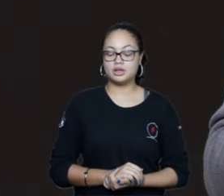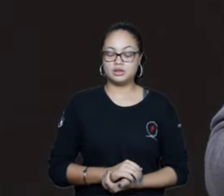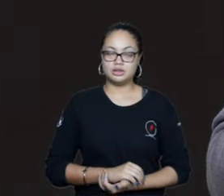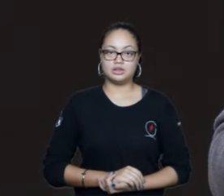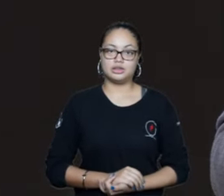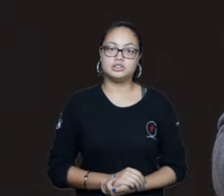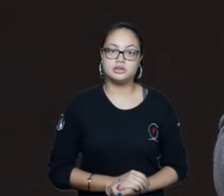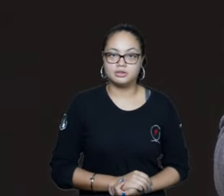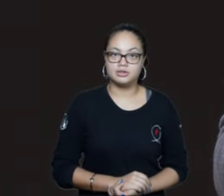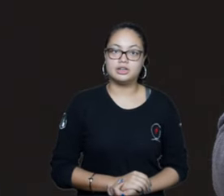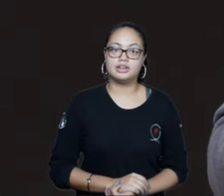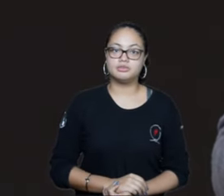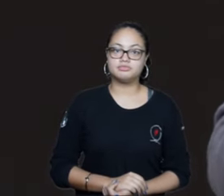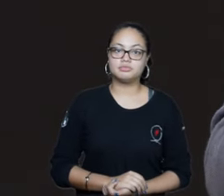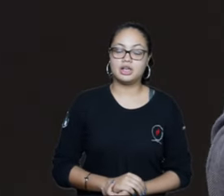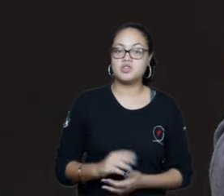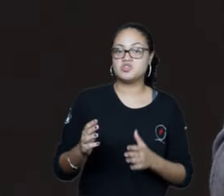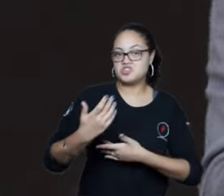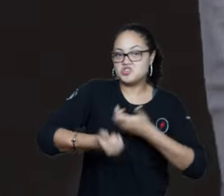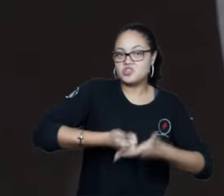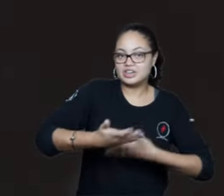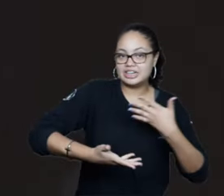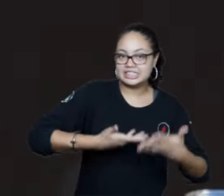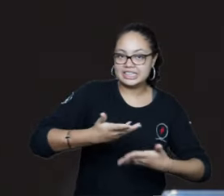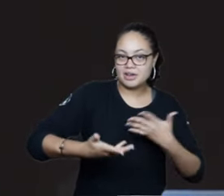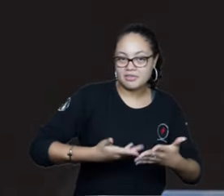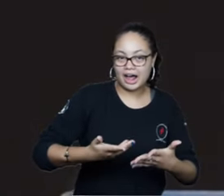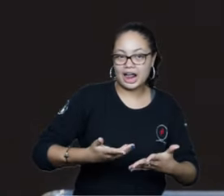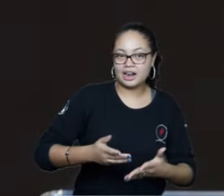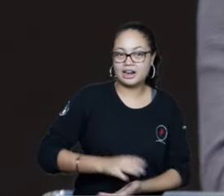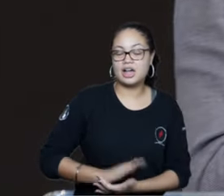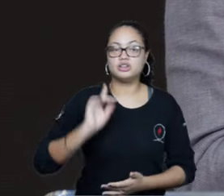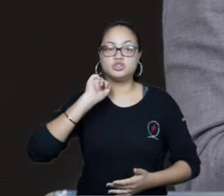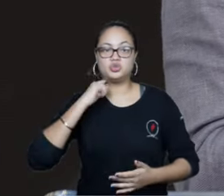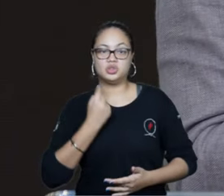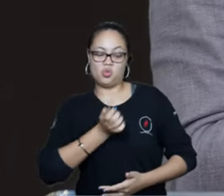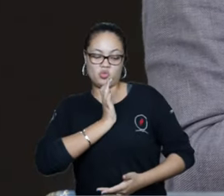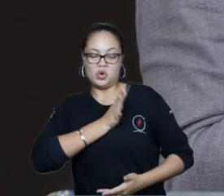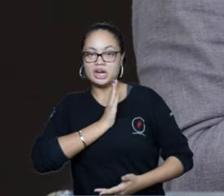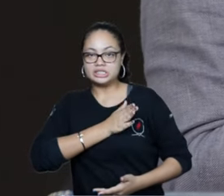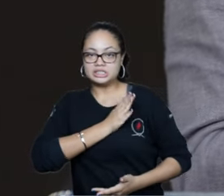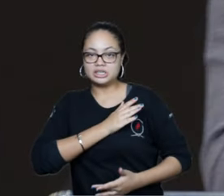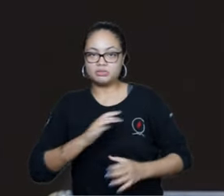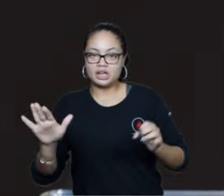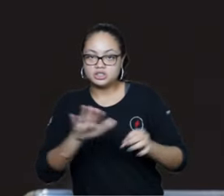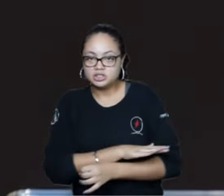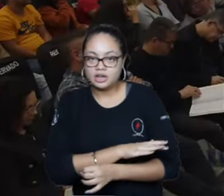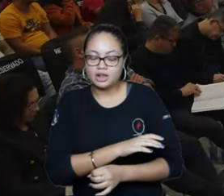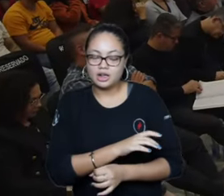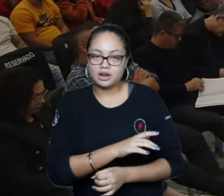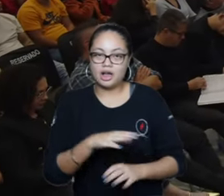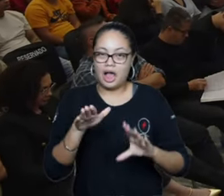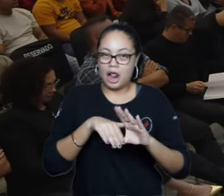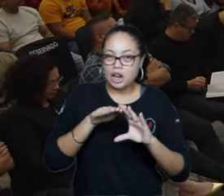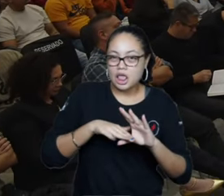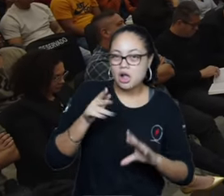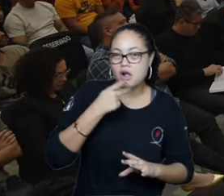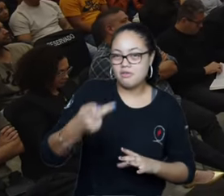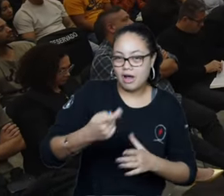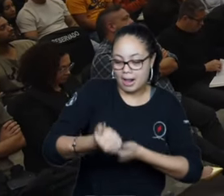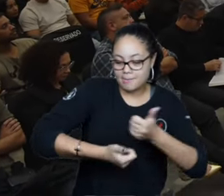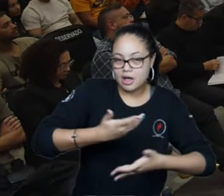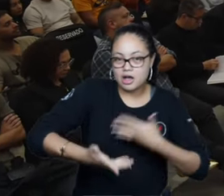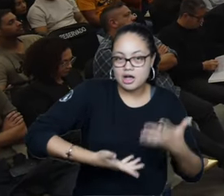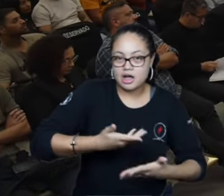boca é que contamina porque procede do coração a língua A fala é